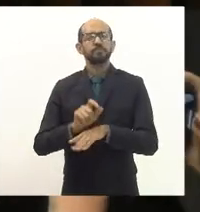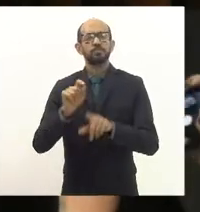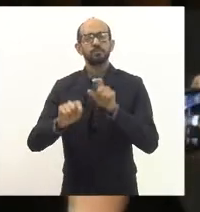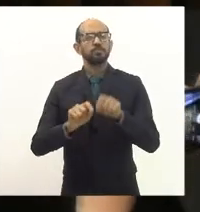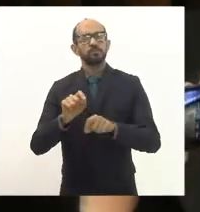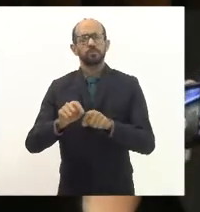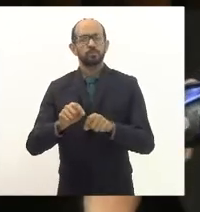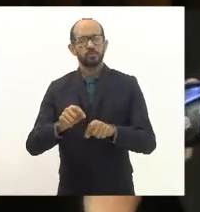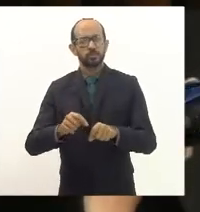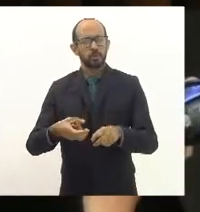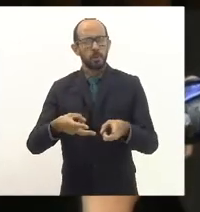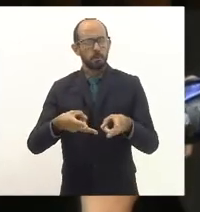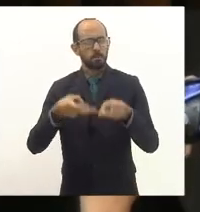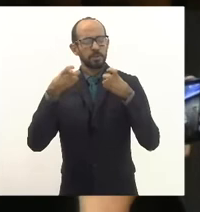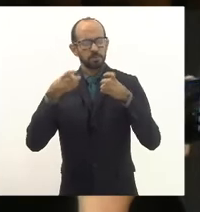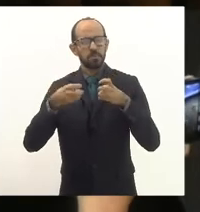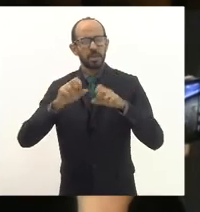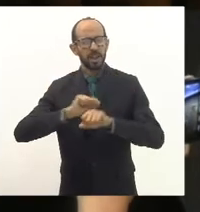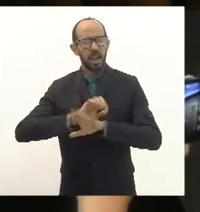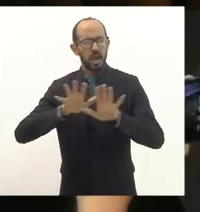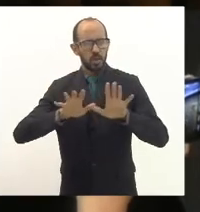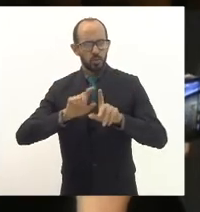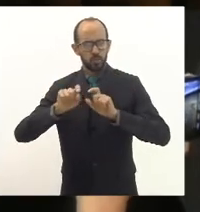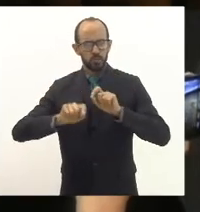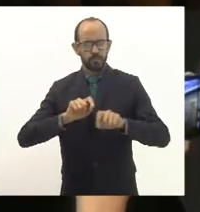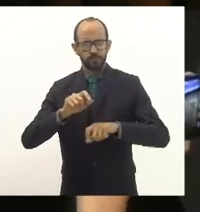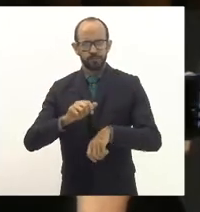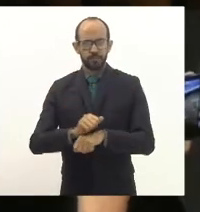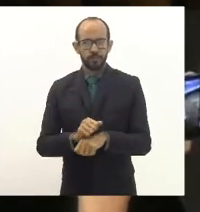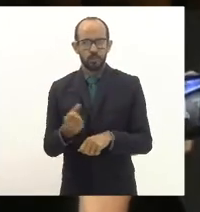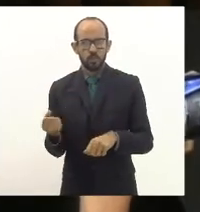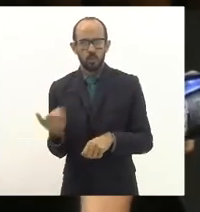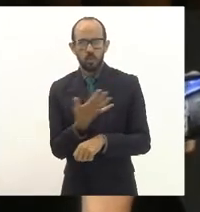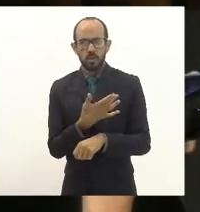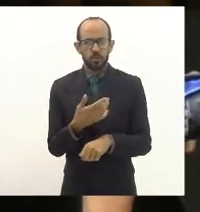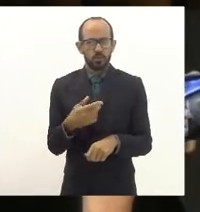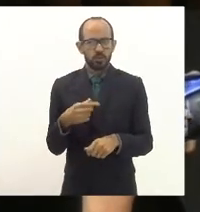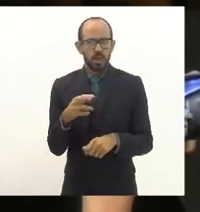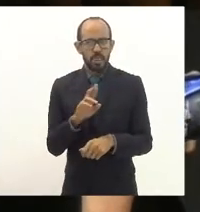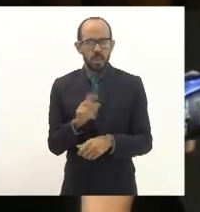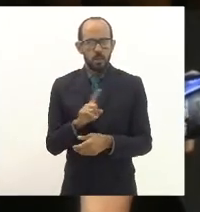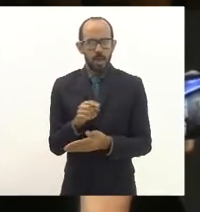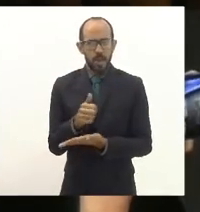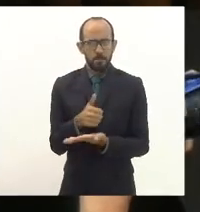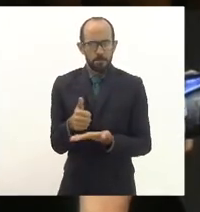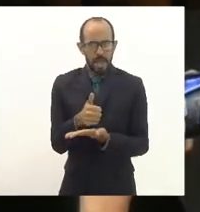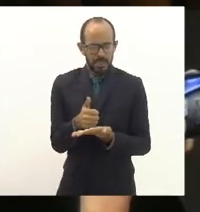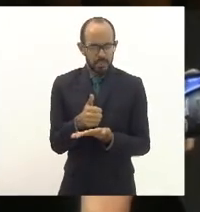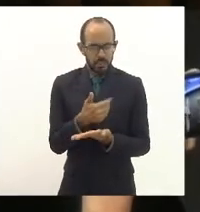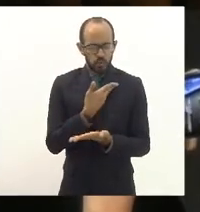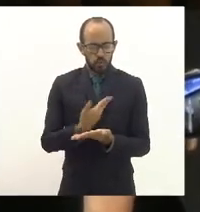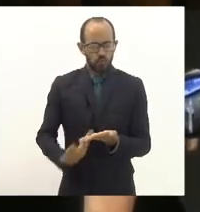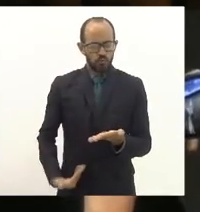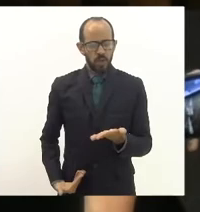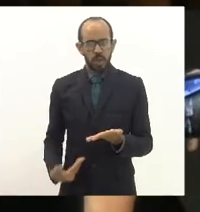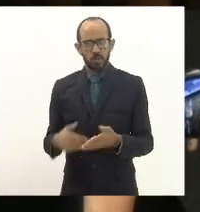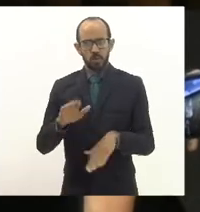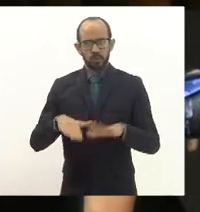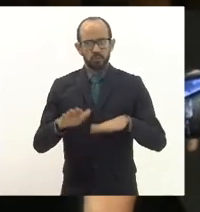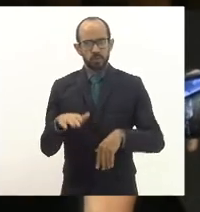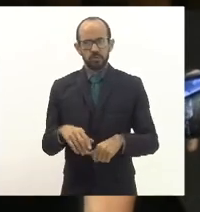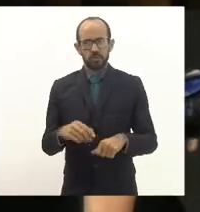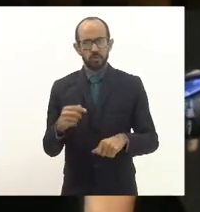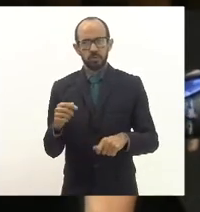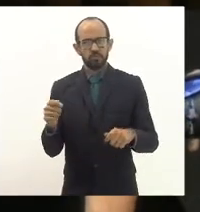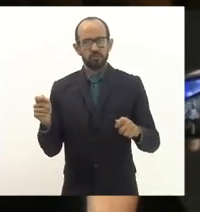primeiro que a gente percebe nitidamente, que quando você não é base do governo, você fica